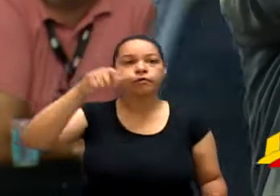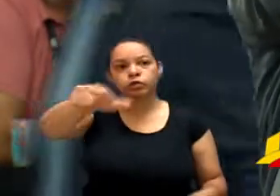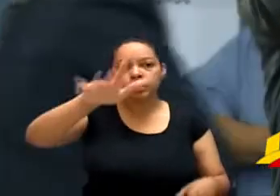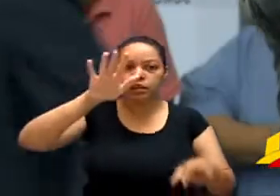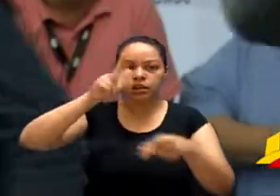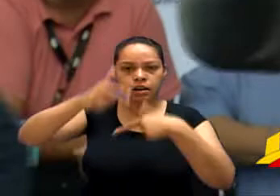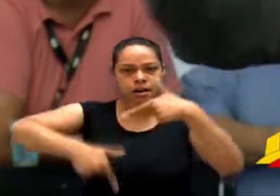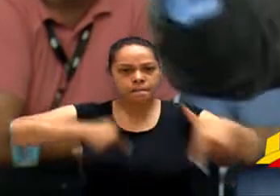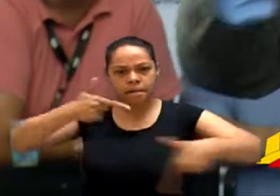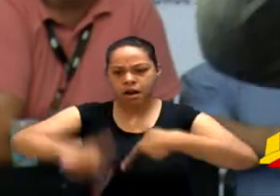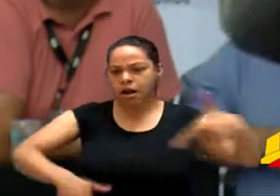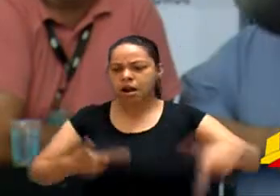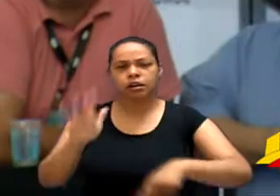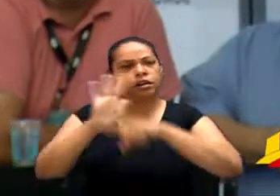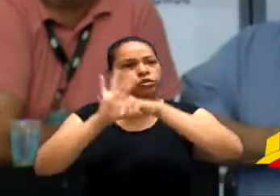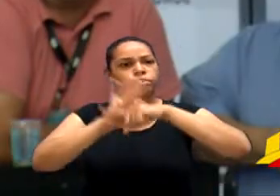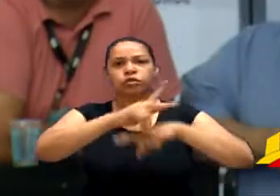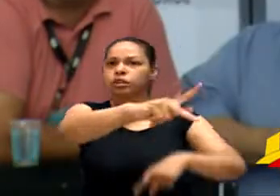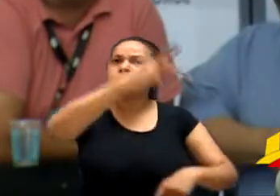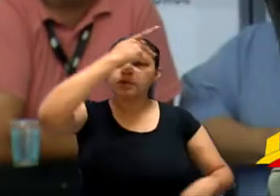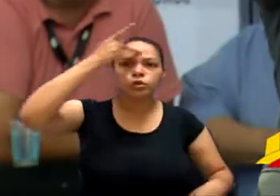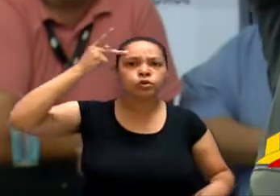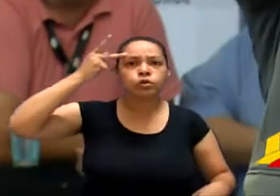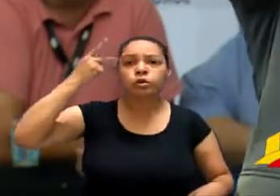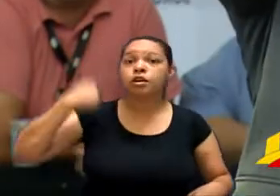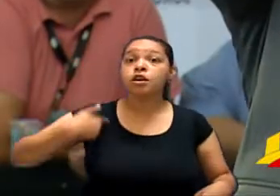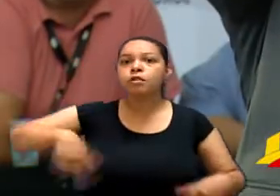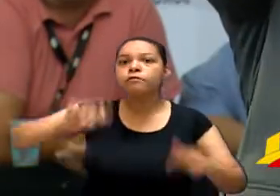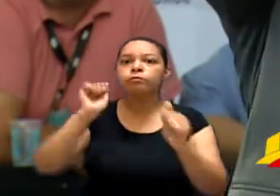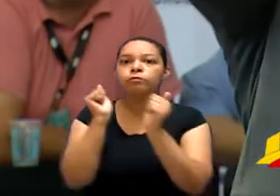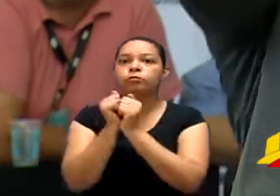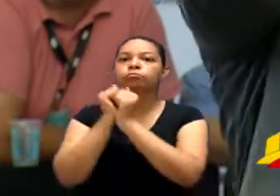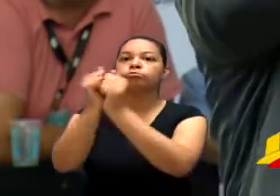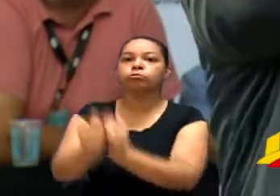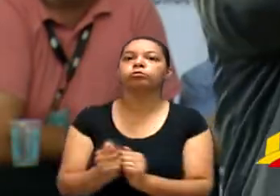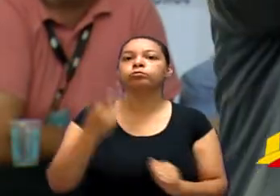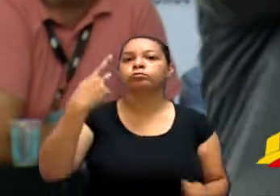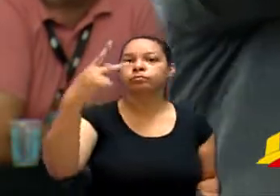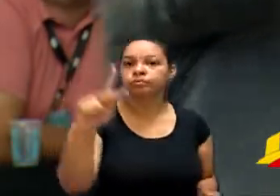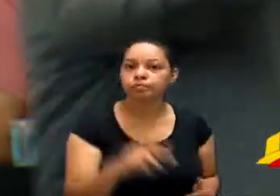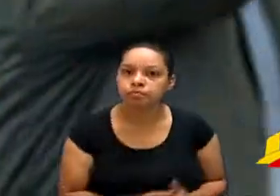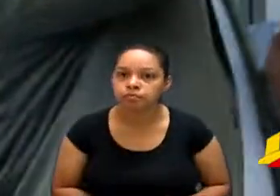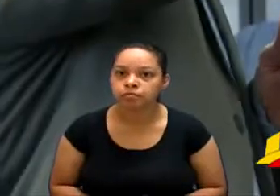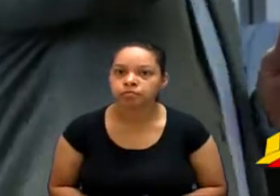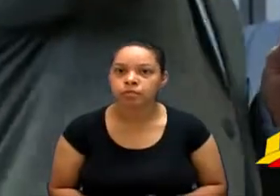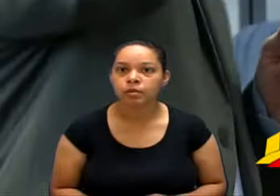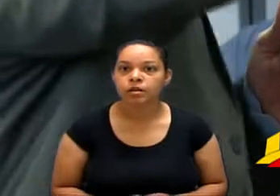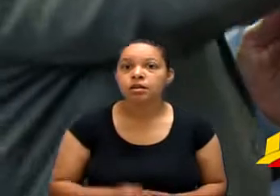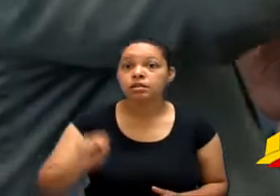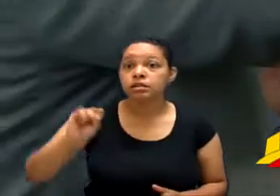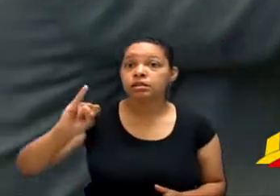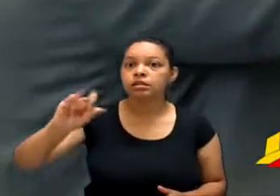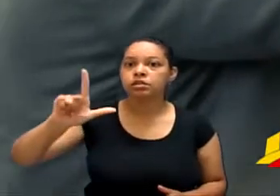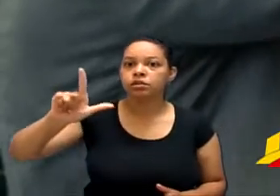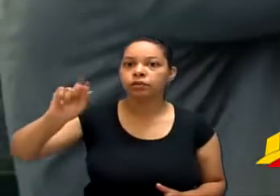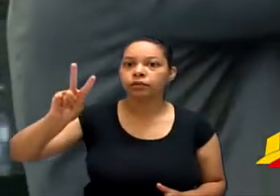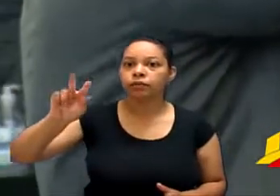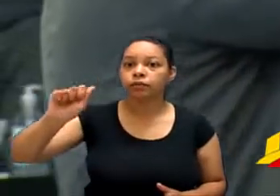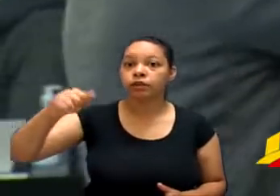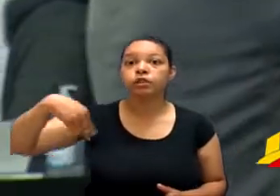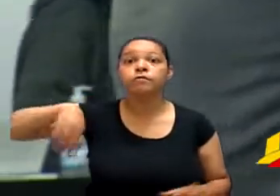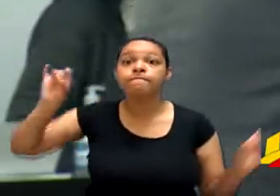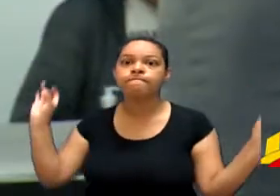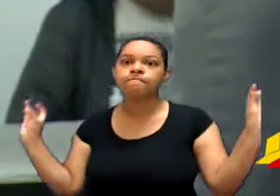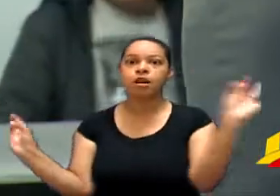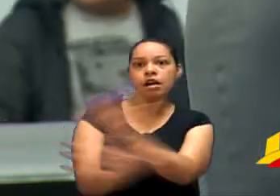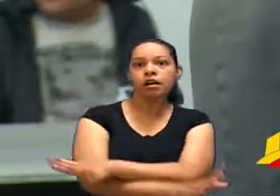você quero ajudar vocês o que tiver no meu alcance que eu sou um aprendiz Silvano mas vai acabar isso aí tem o